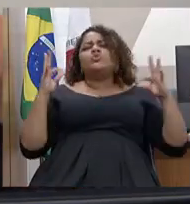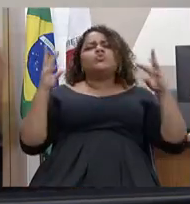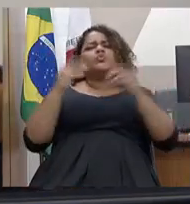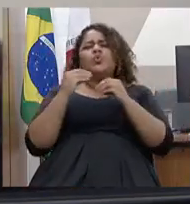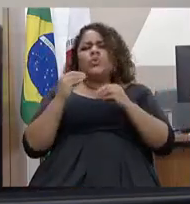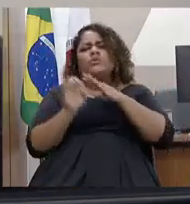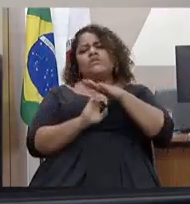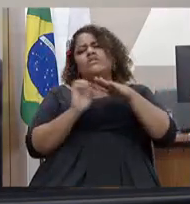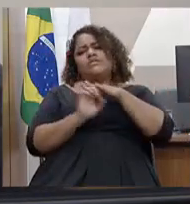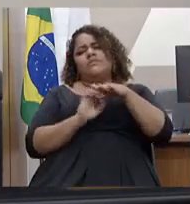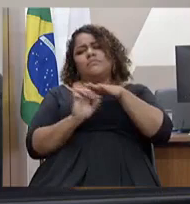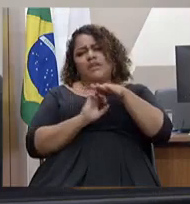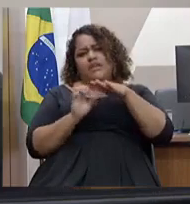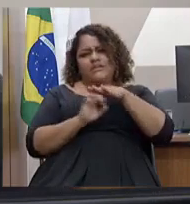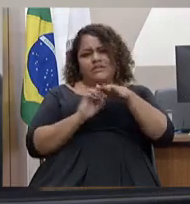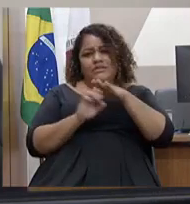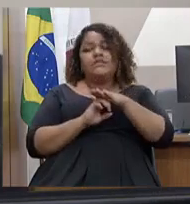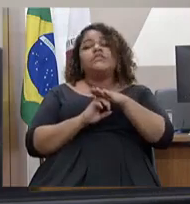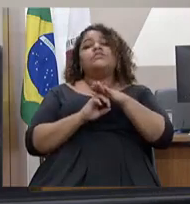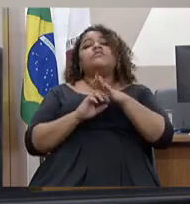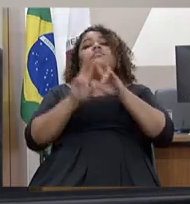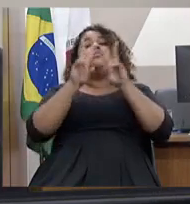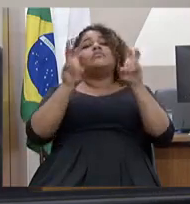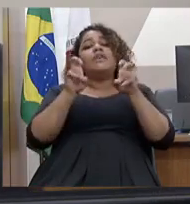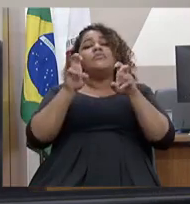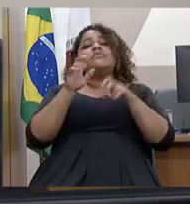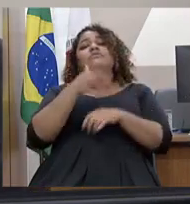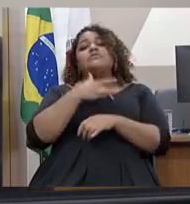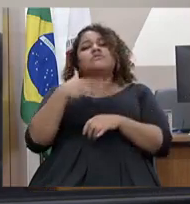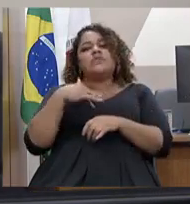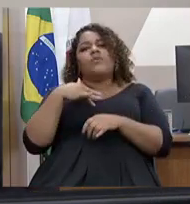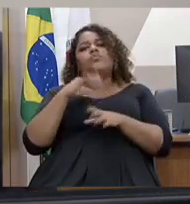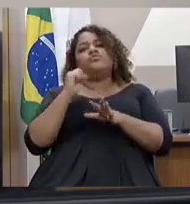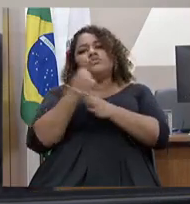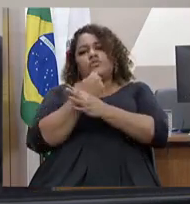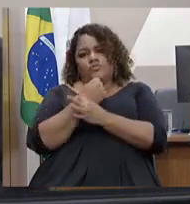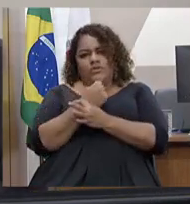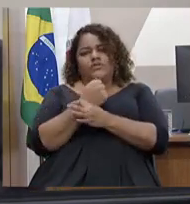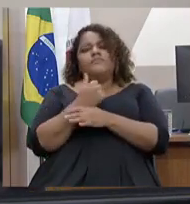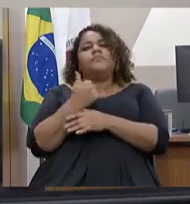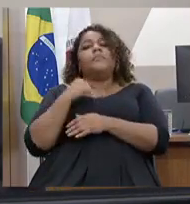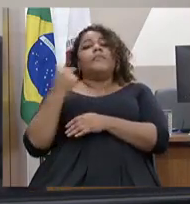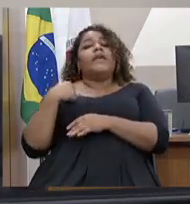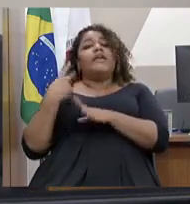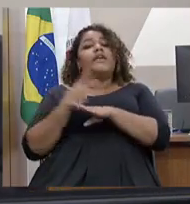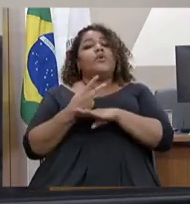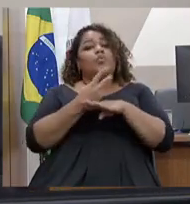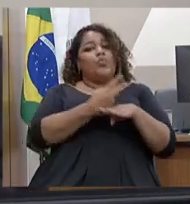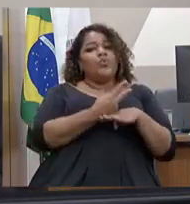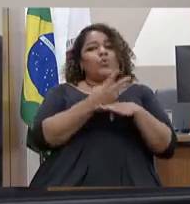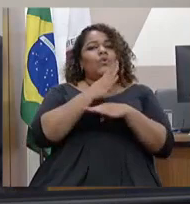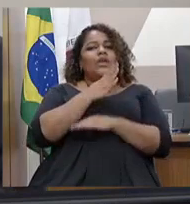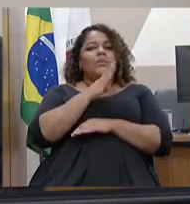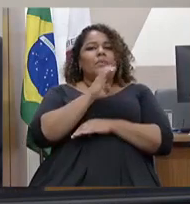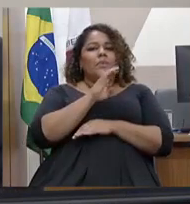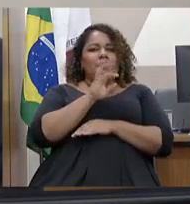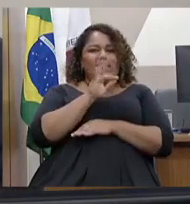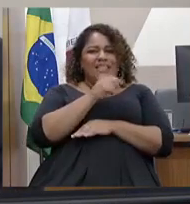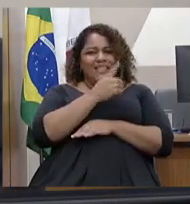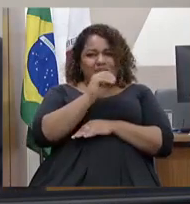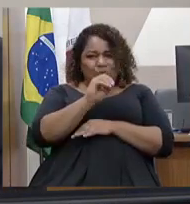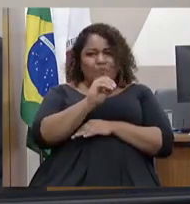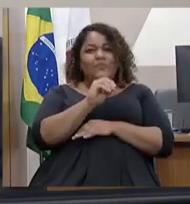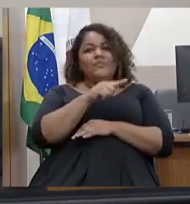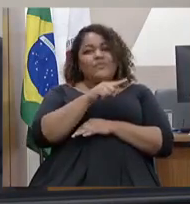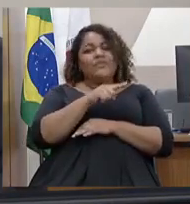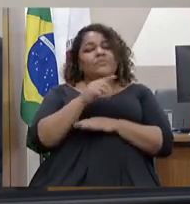saúde e segurança aí eu cheguei vou fazer alguma coisa no dia 28 eu procurei o Betão para que a gente fizesse essa audiência